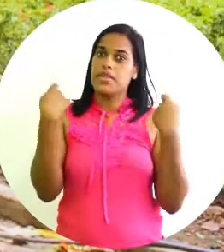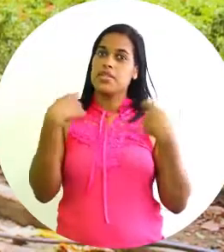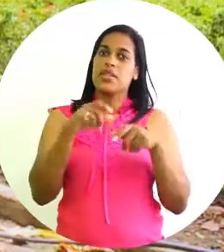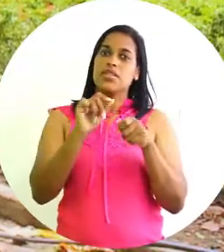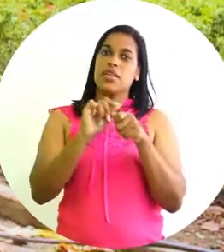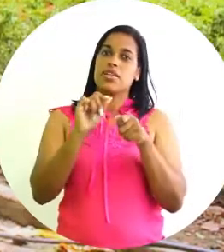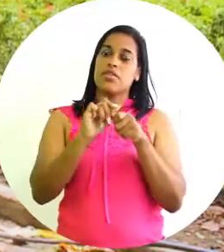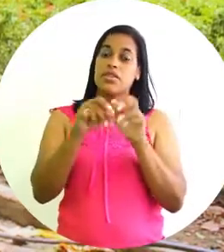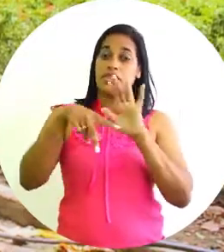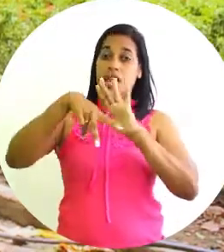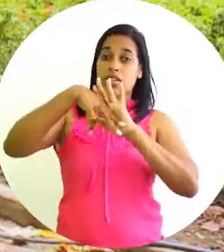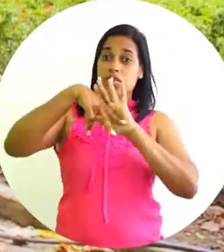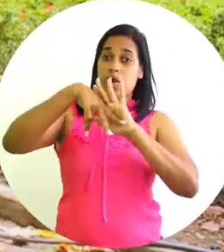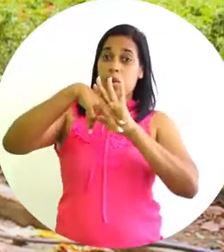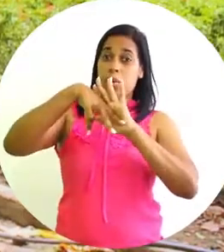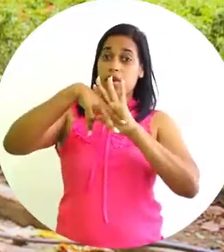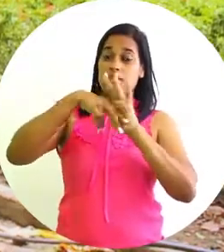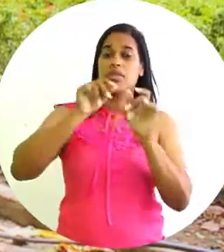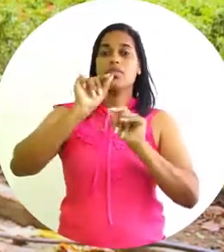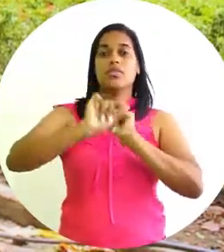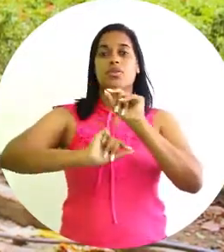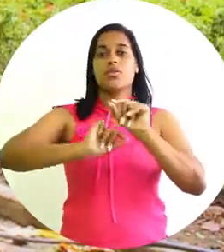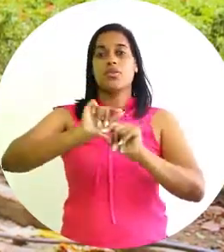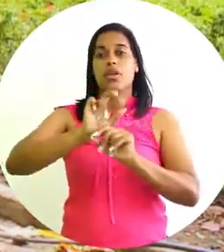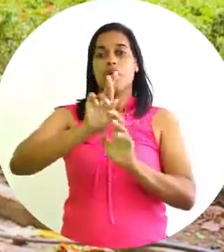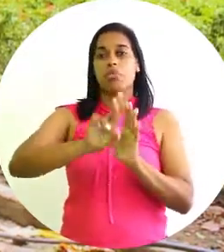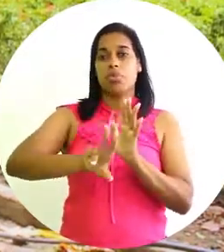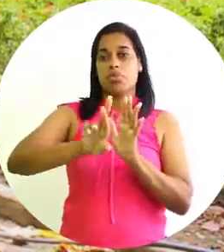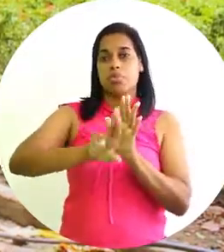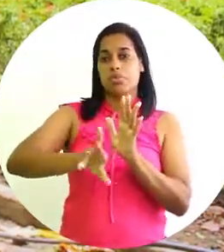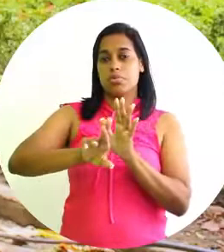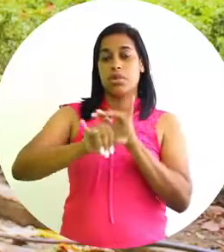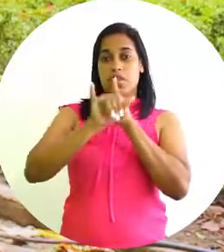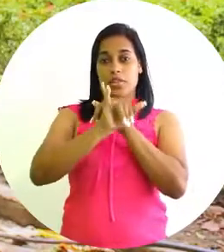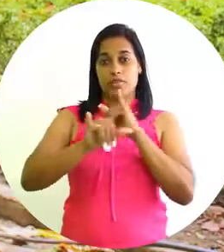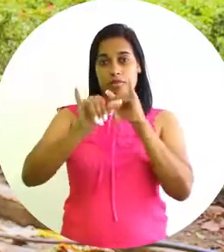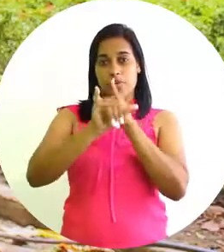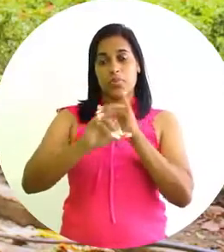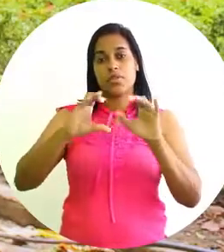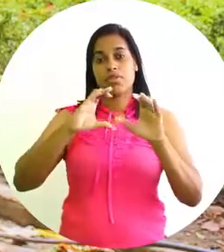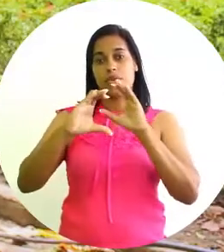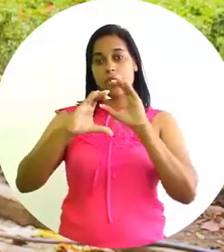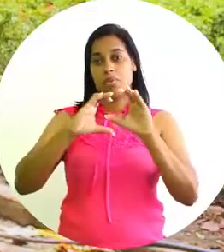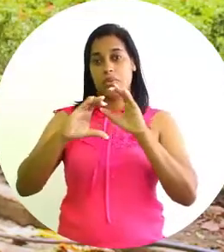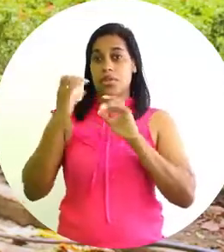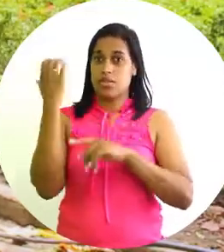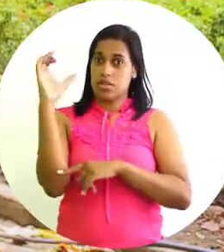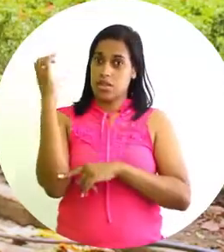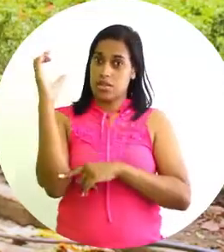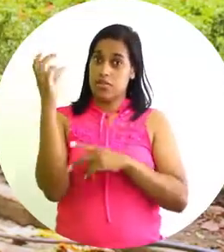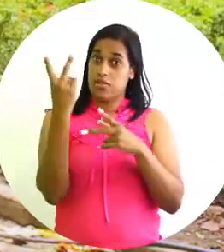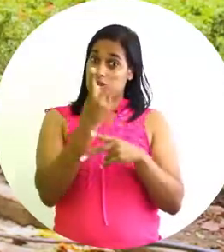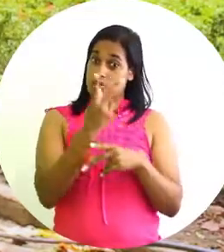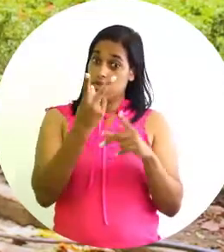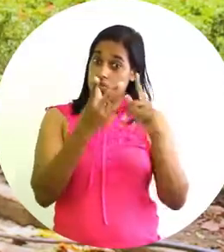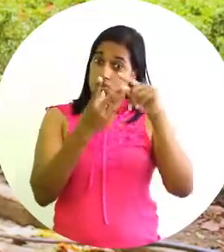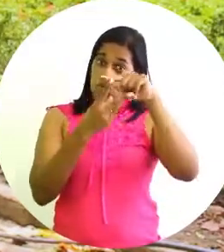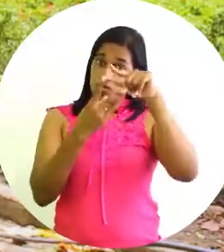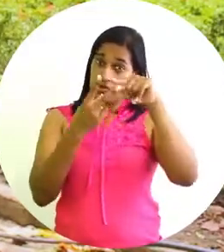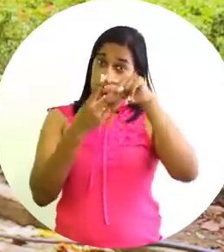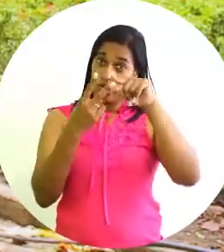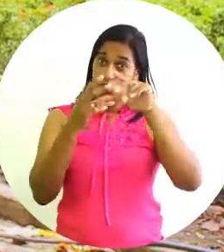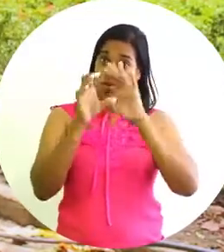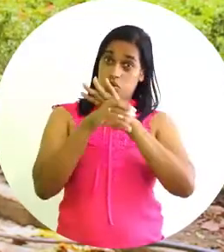fazer a normalização no que concerne às questões de informação e comunicação científica. Aliás, esses dois conceitos,